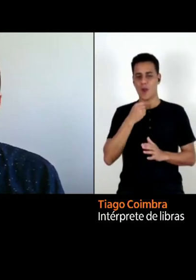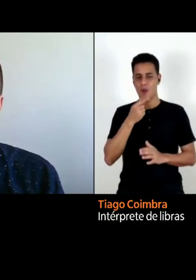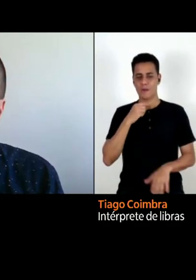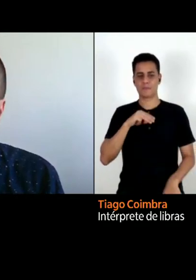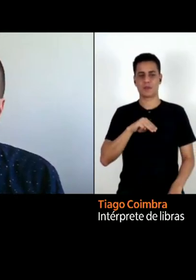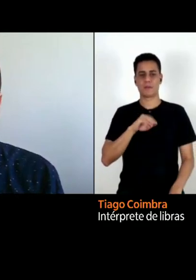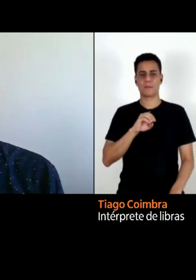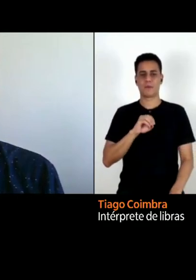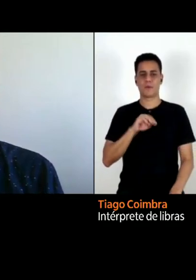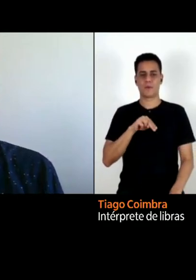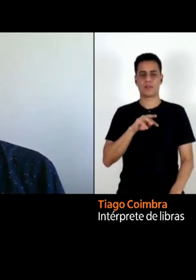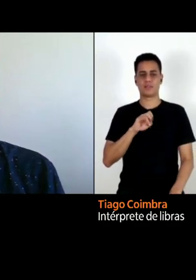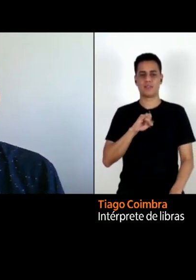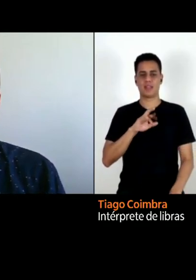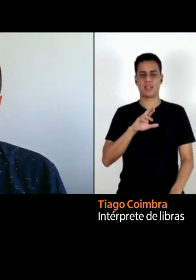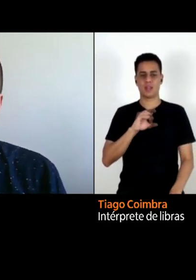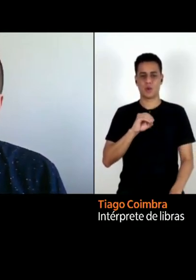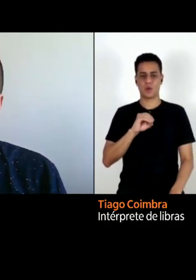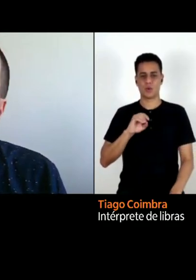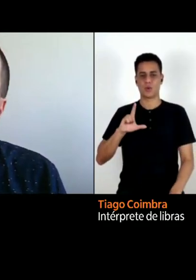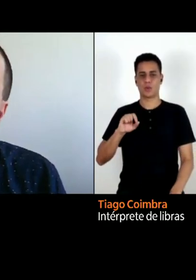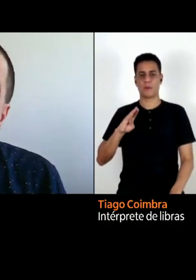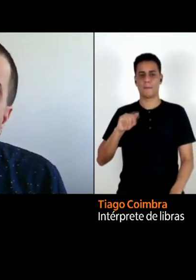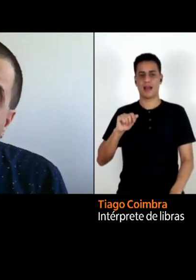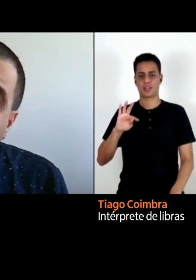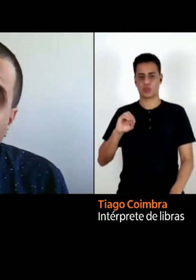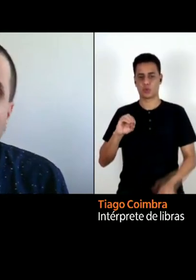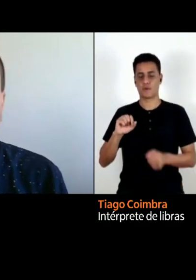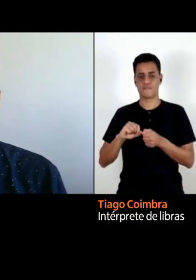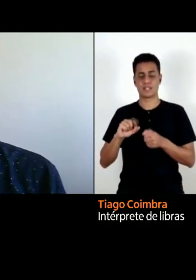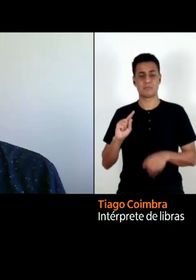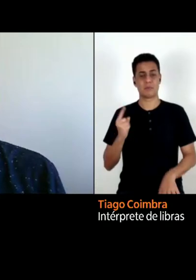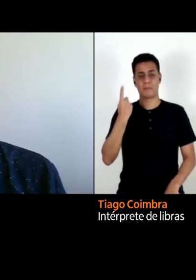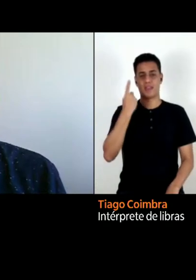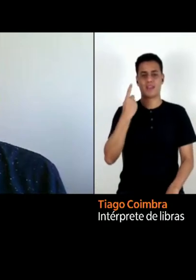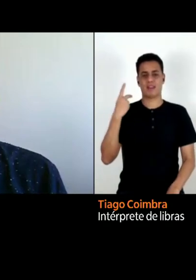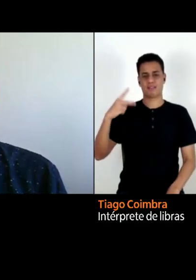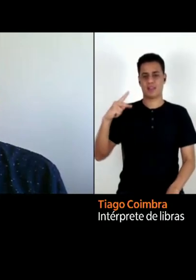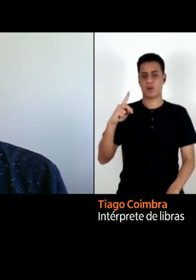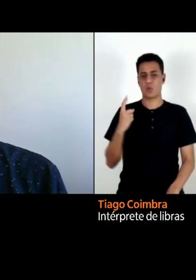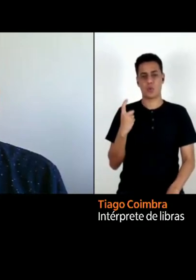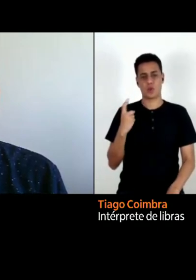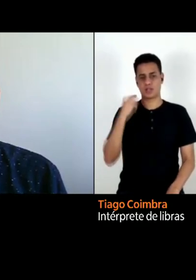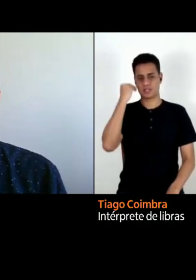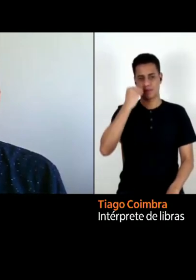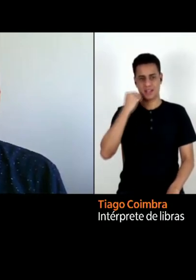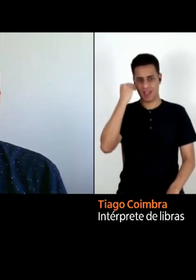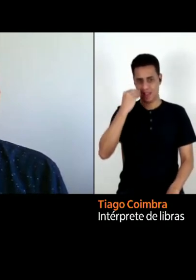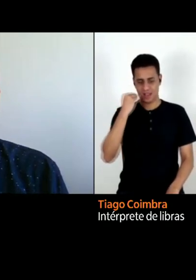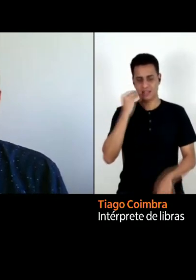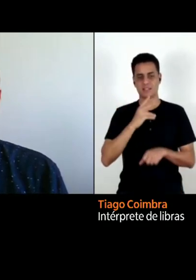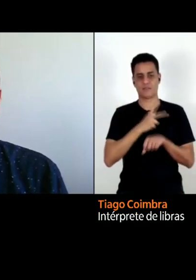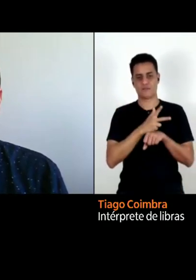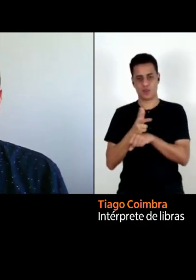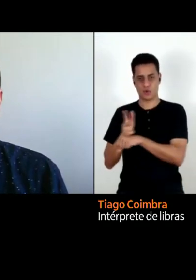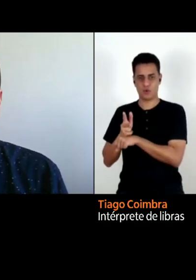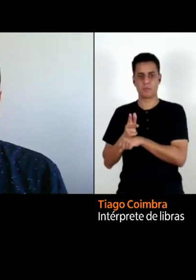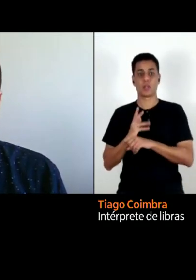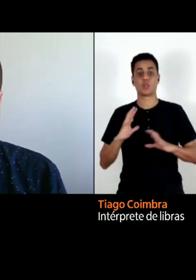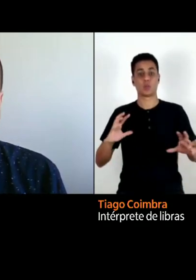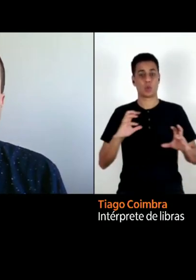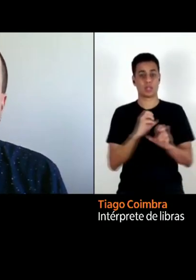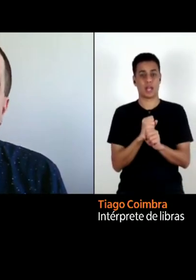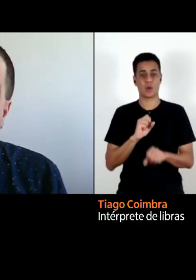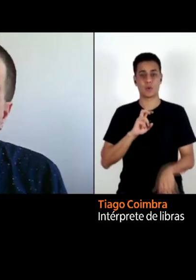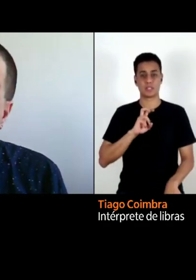experiência cinematográfica, composta de registros domésticos, num total de 5 minutos e